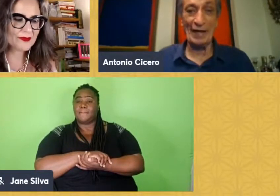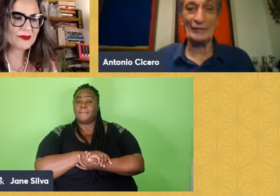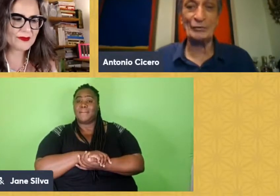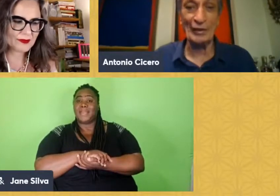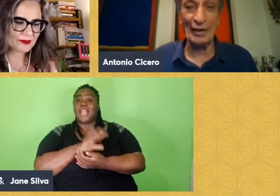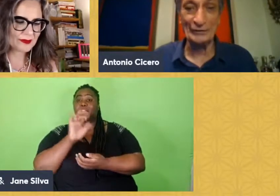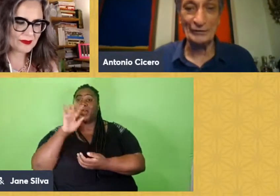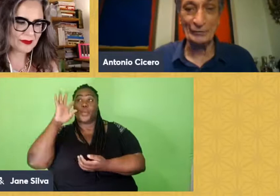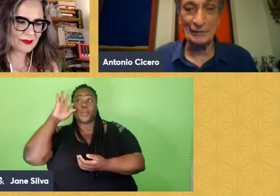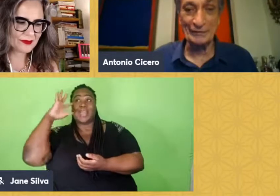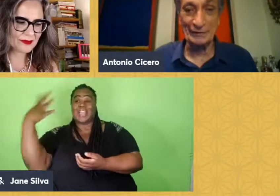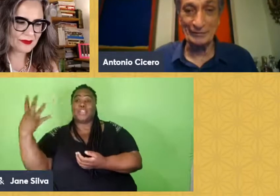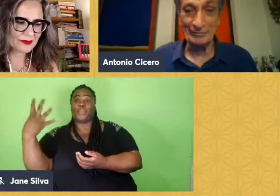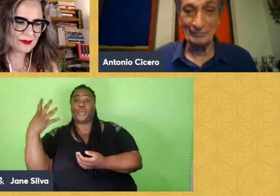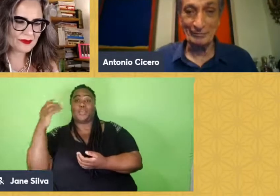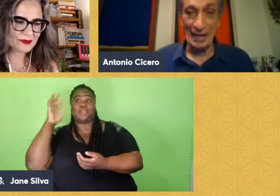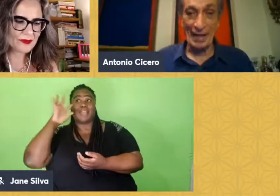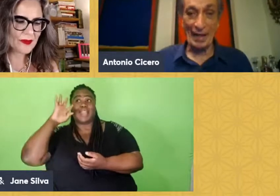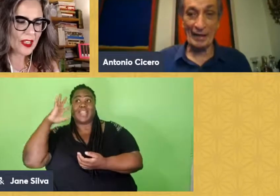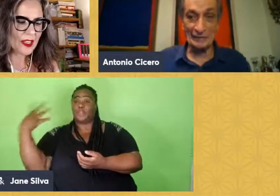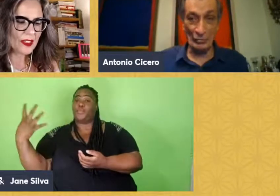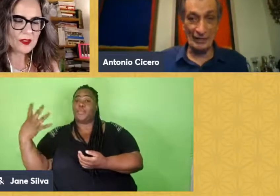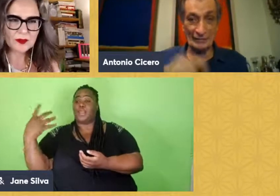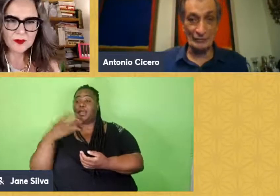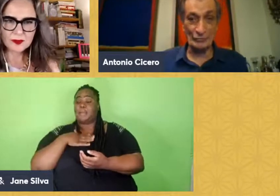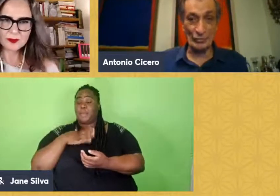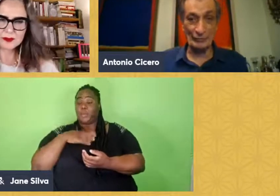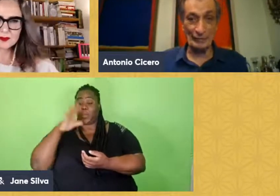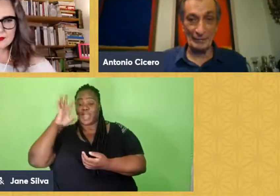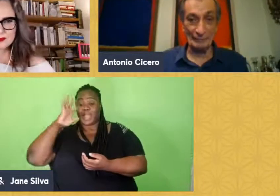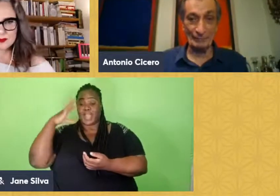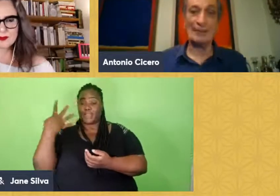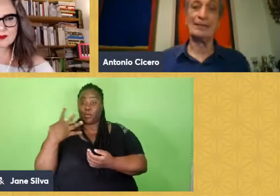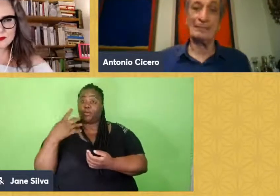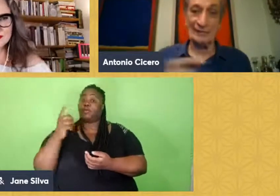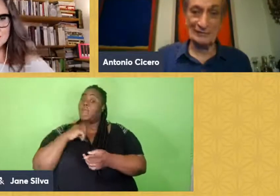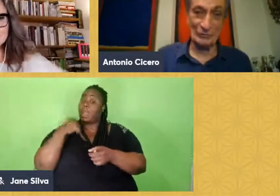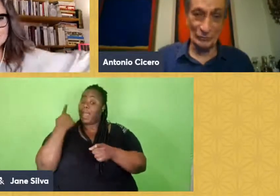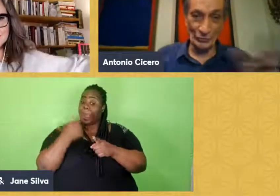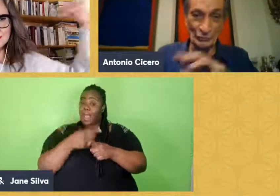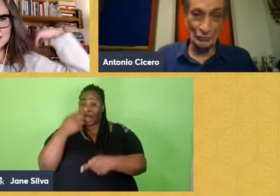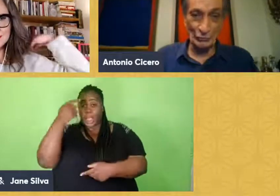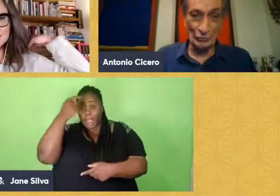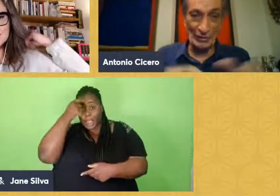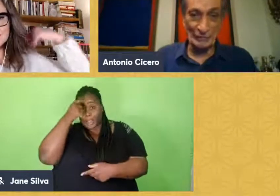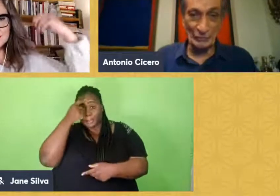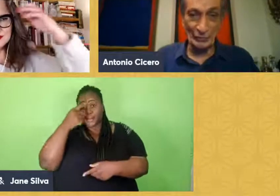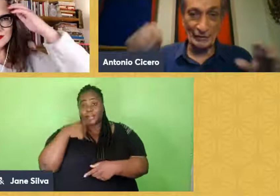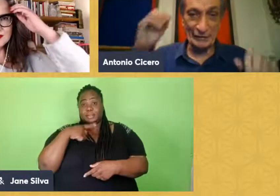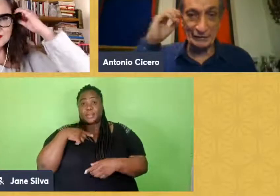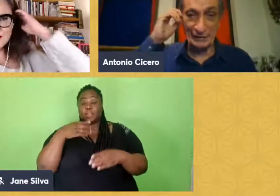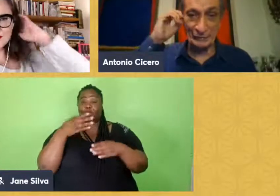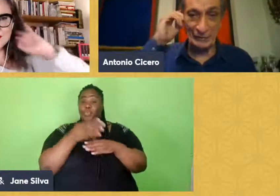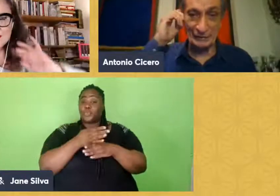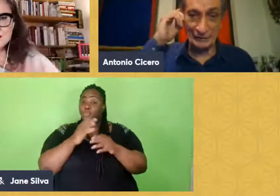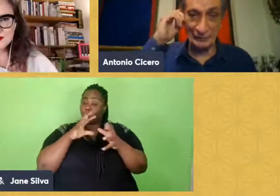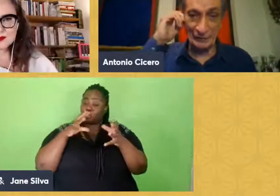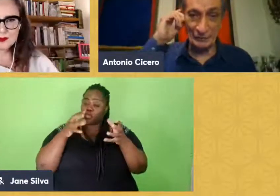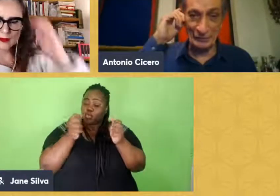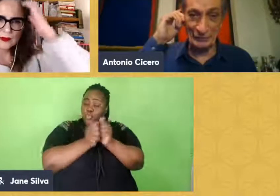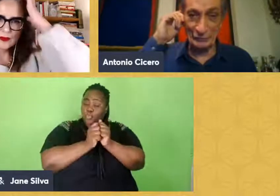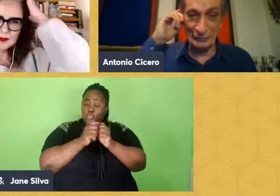decisão racional, digamos assim. A razão entra em jogo também, mas em jogo junto com essas outras